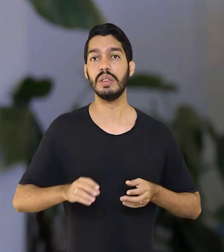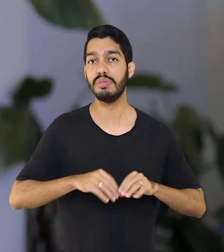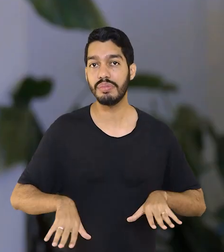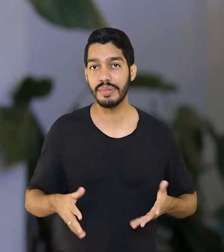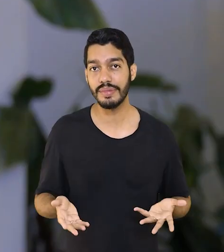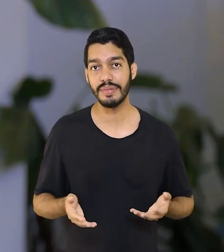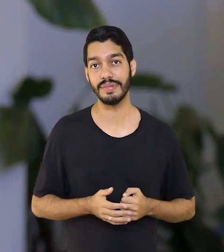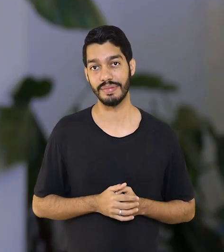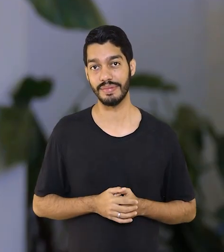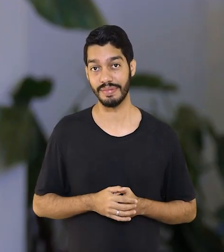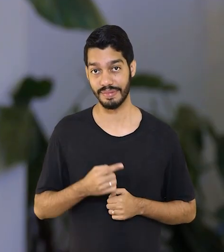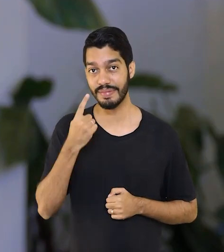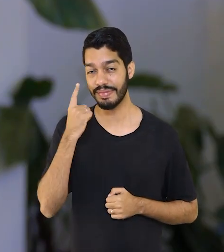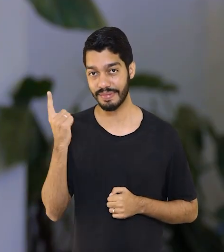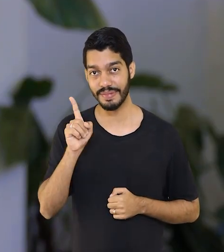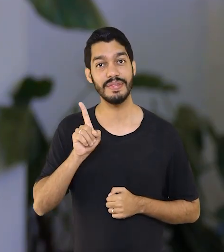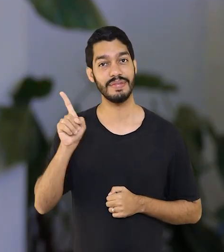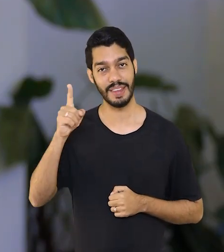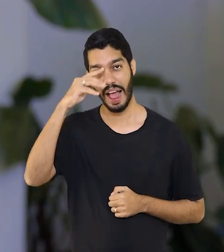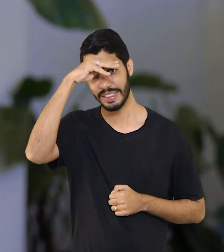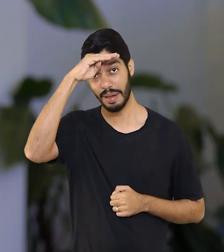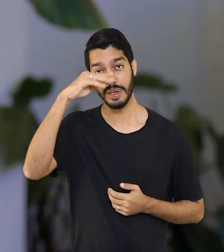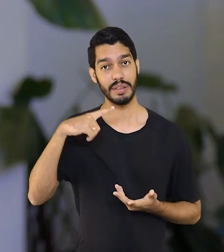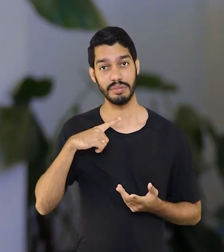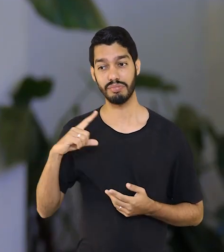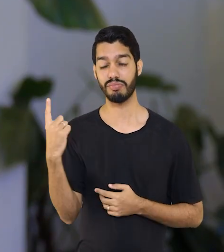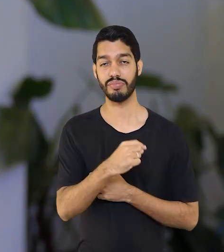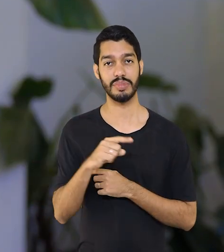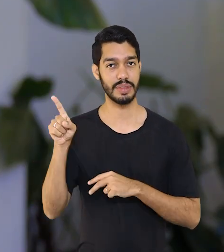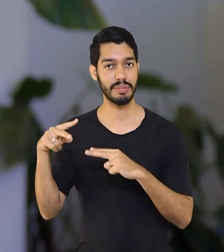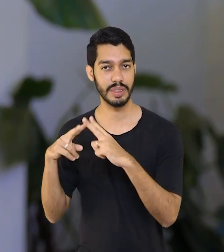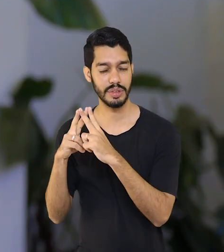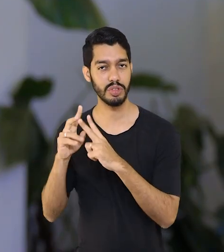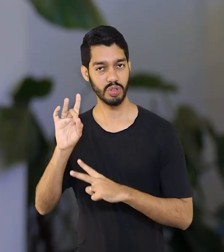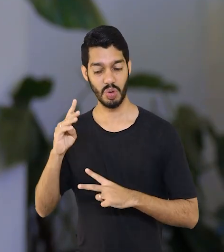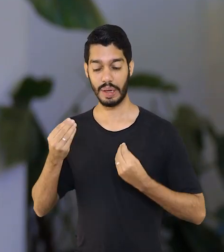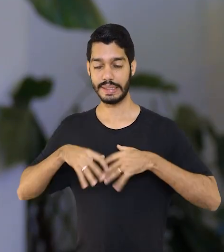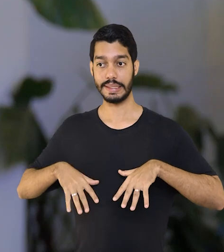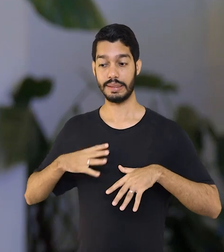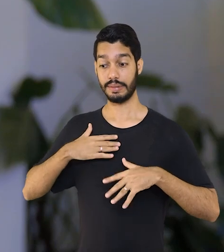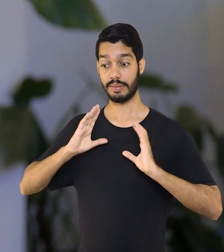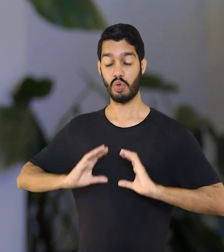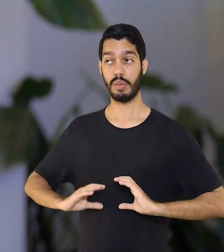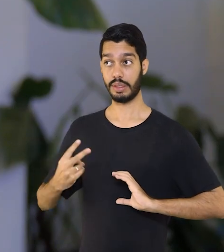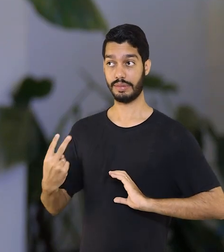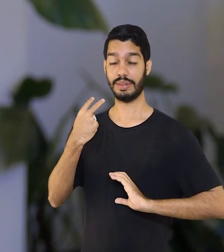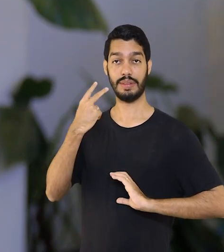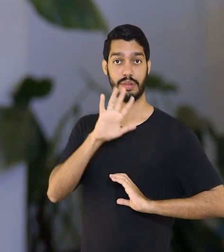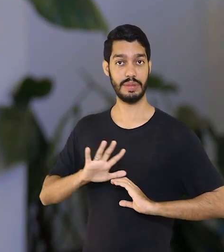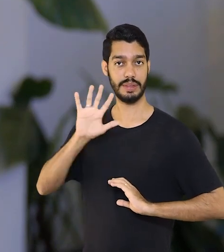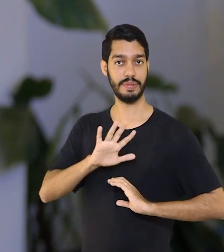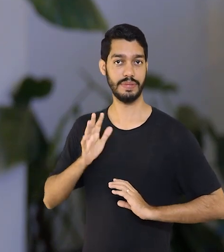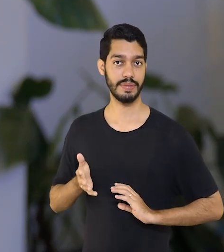É 0? O Trump acabou de sair do Tratado de Paris. É reputacional só? O